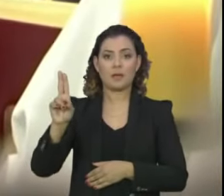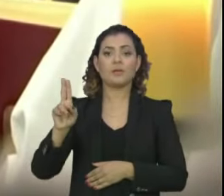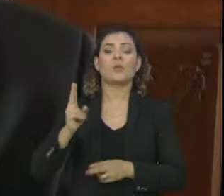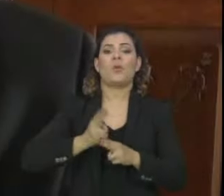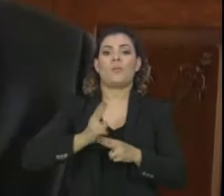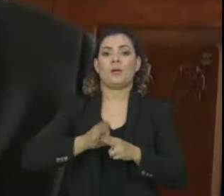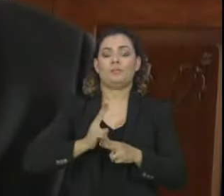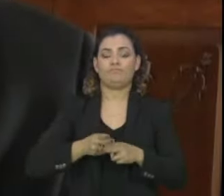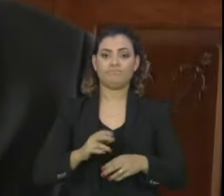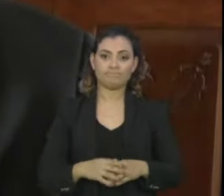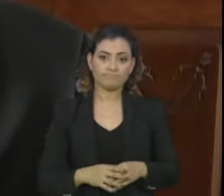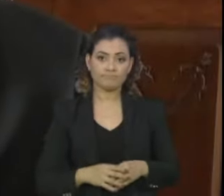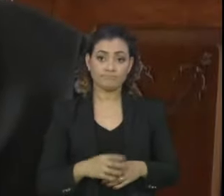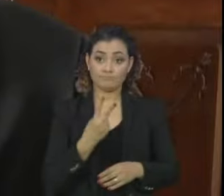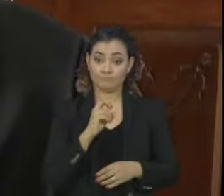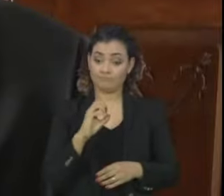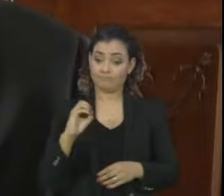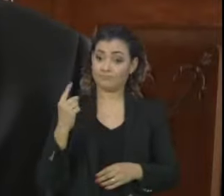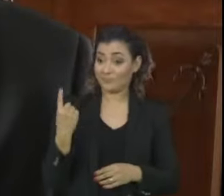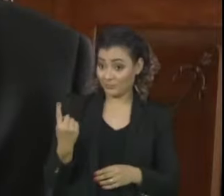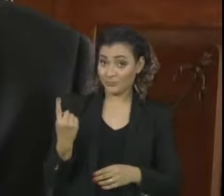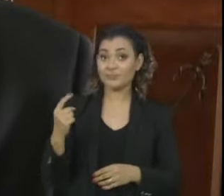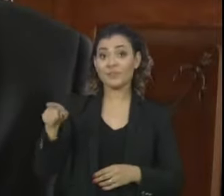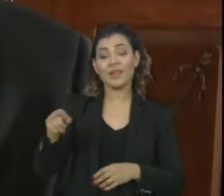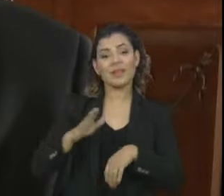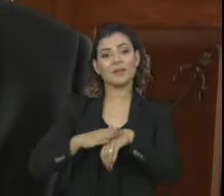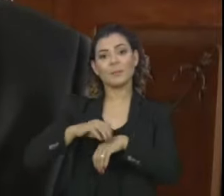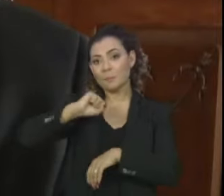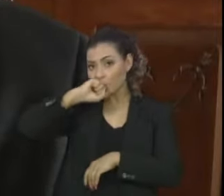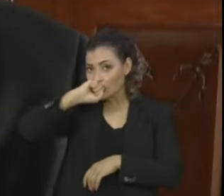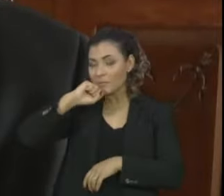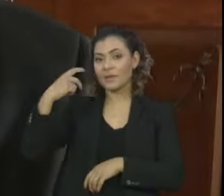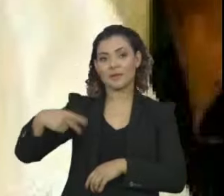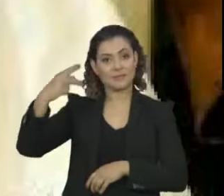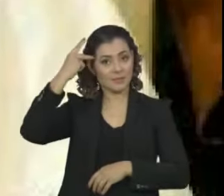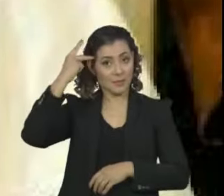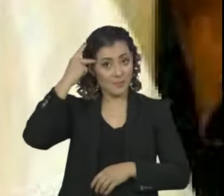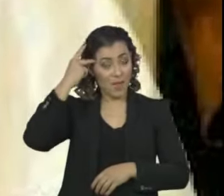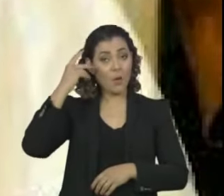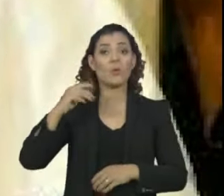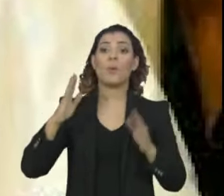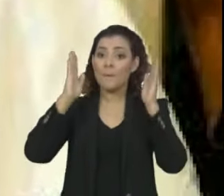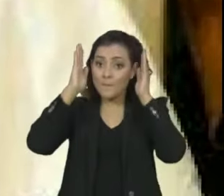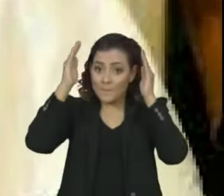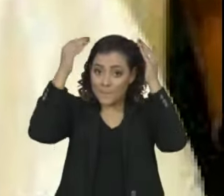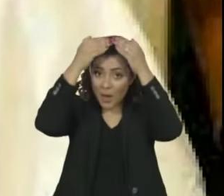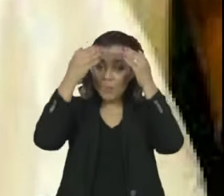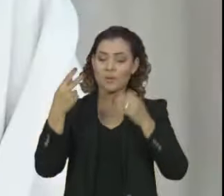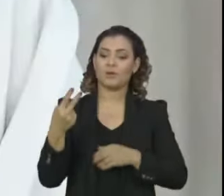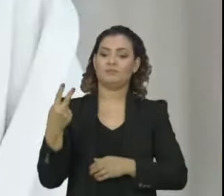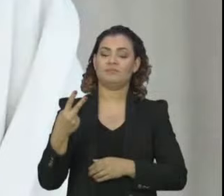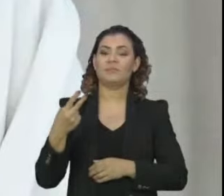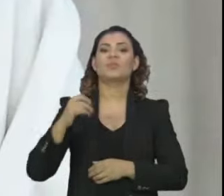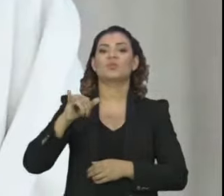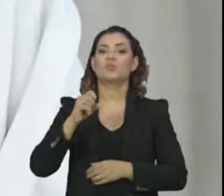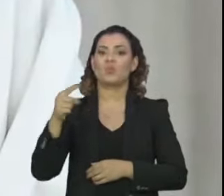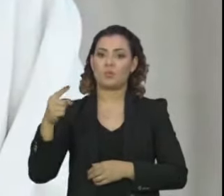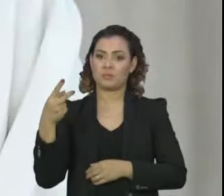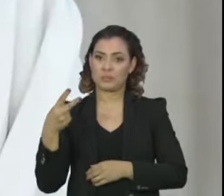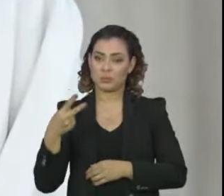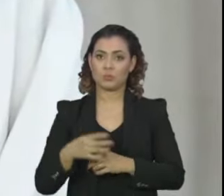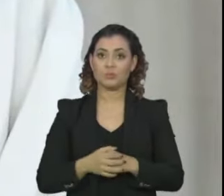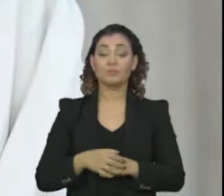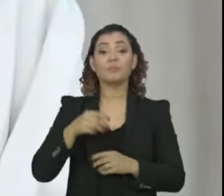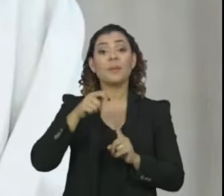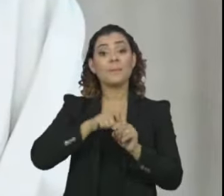de Roma em 2001 foi nomeado Bispo auxiliar de São Paulo pelo Papa João Paulo 2º em março